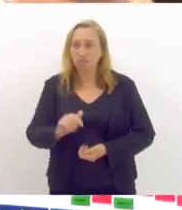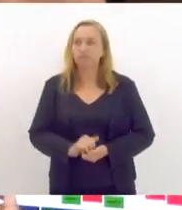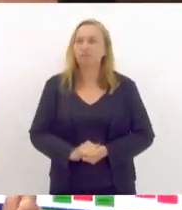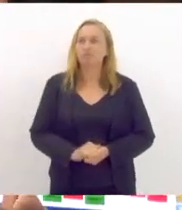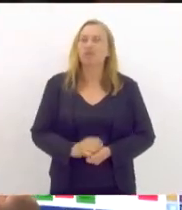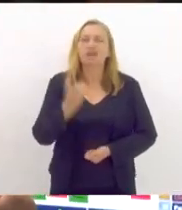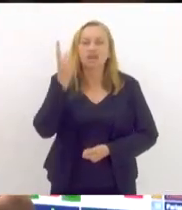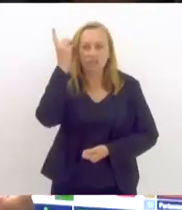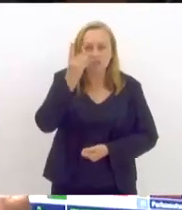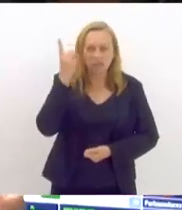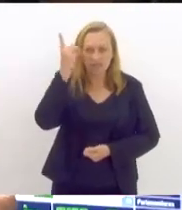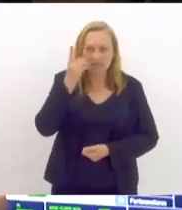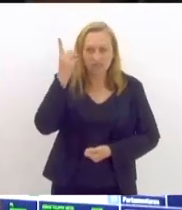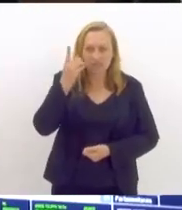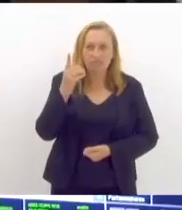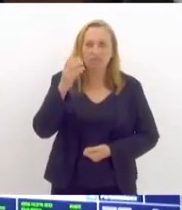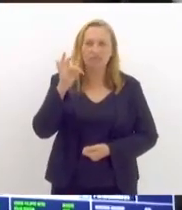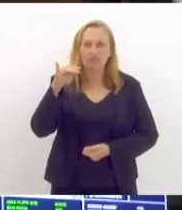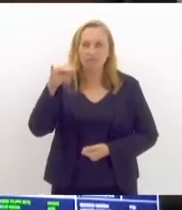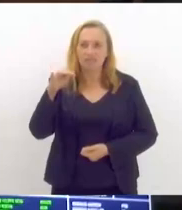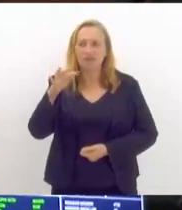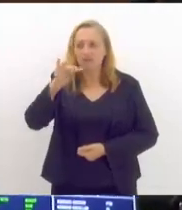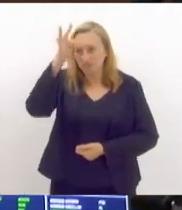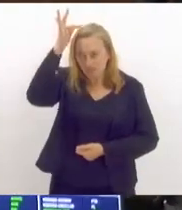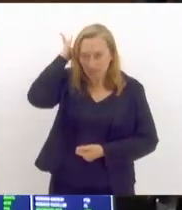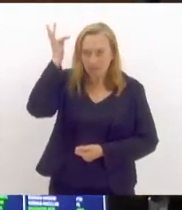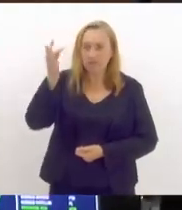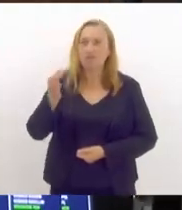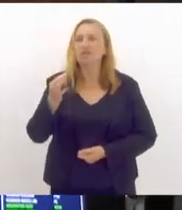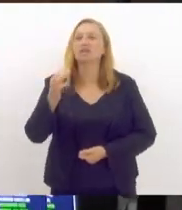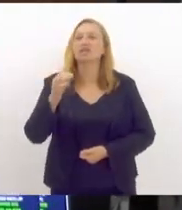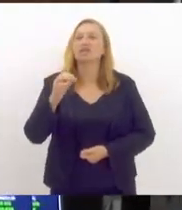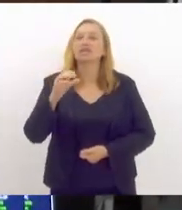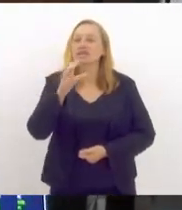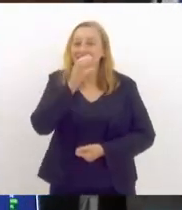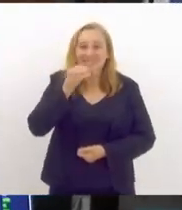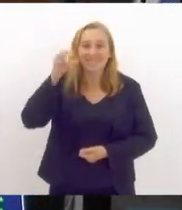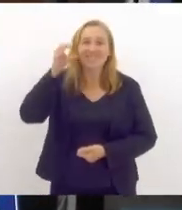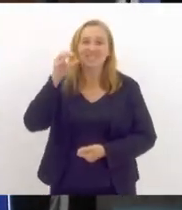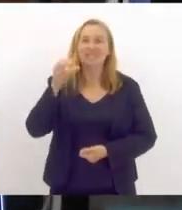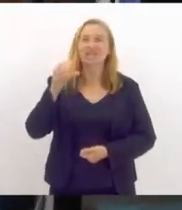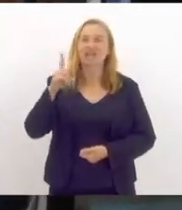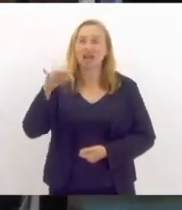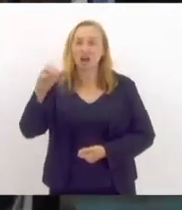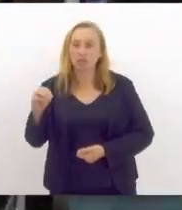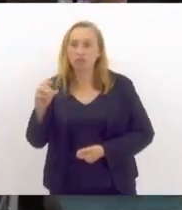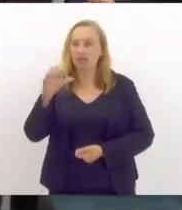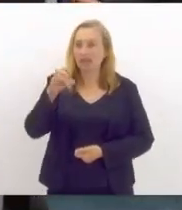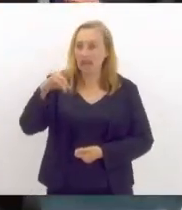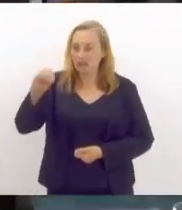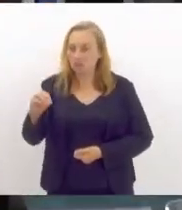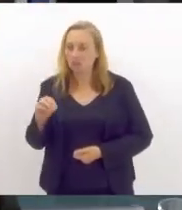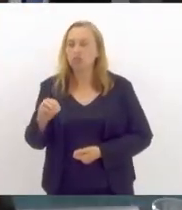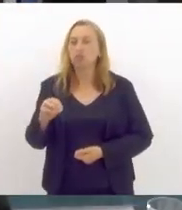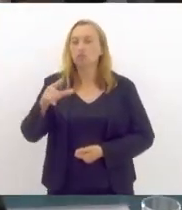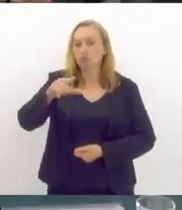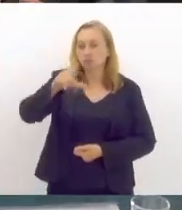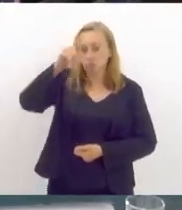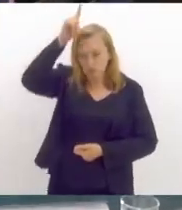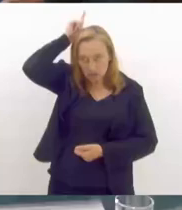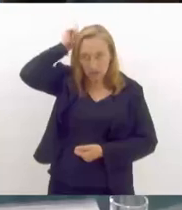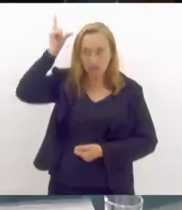Deputado Fred Pacheco deputada Célia Jordão Cláudio Caiado luz Cláudio